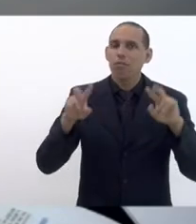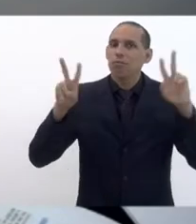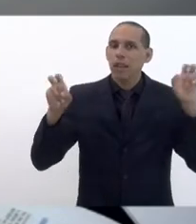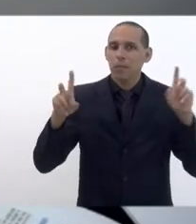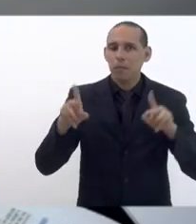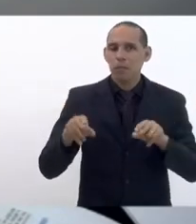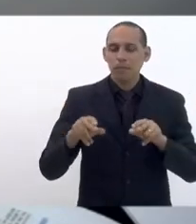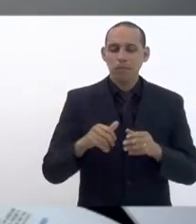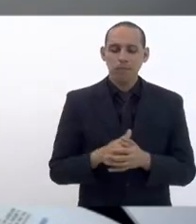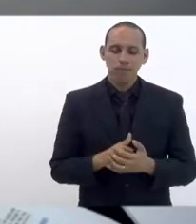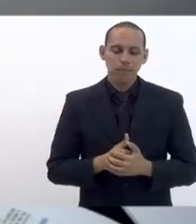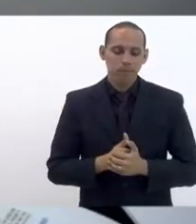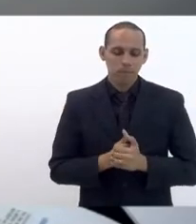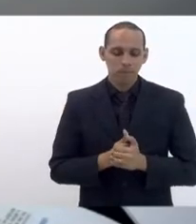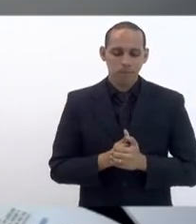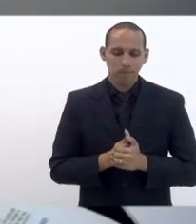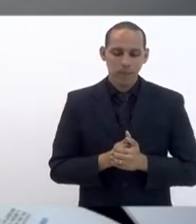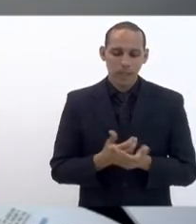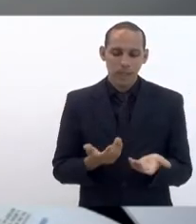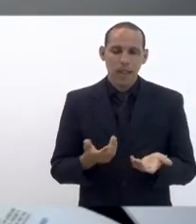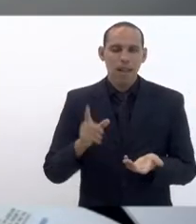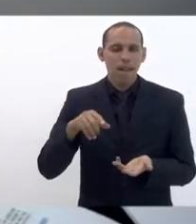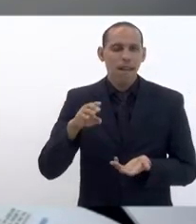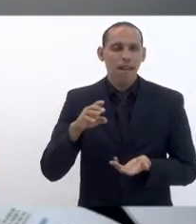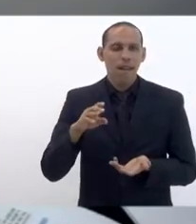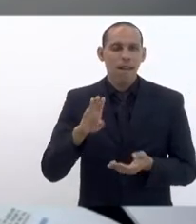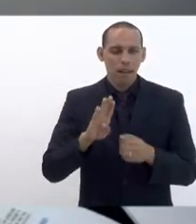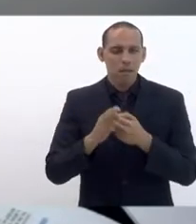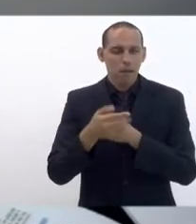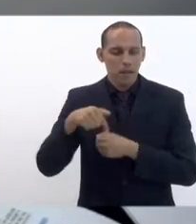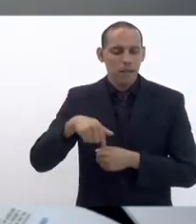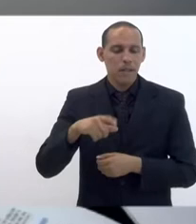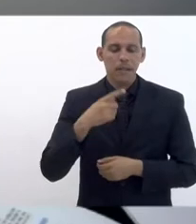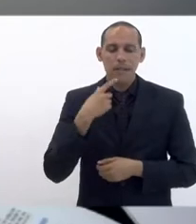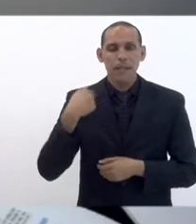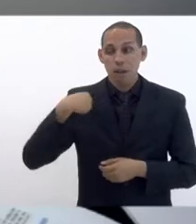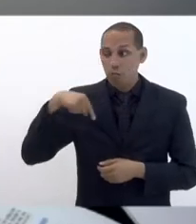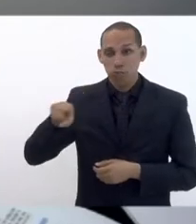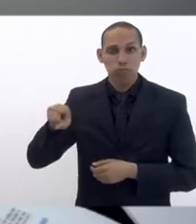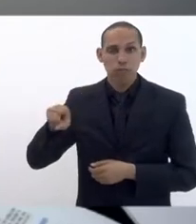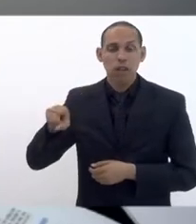assim, é o bairro Califórnia, esse caso aqui, Califórnia, eu estive lá.